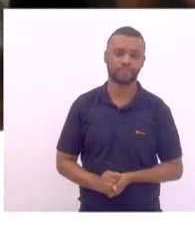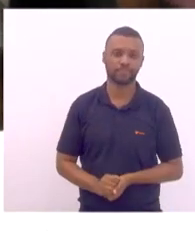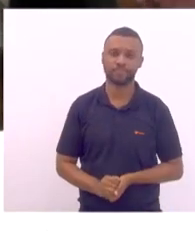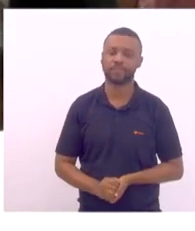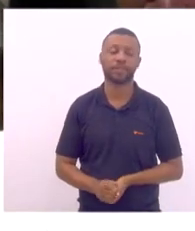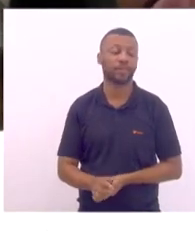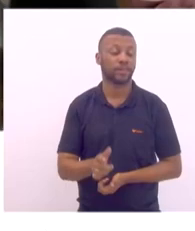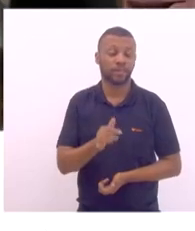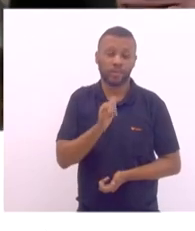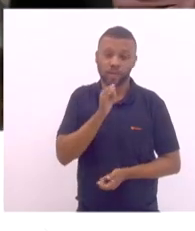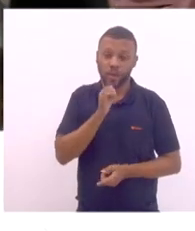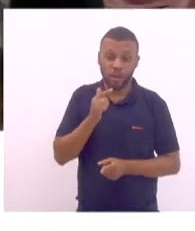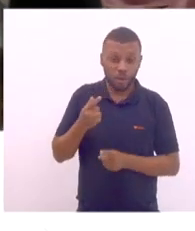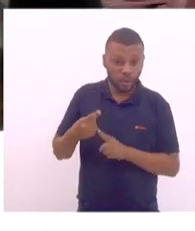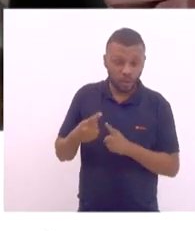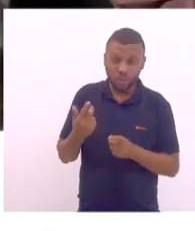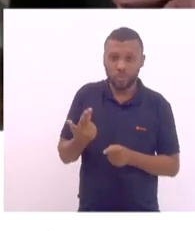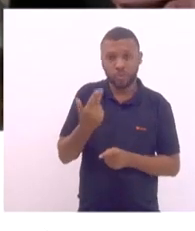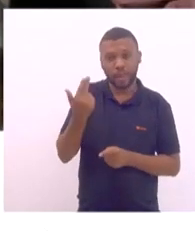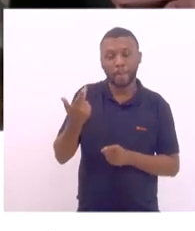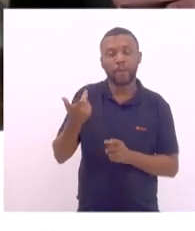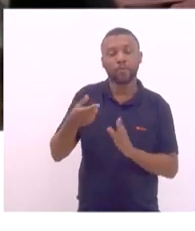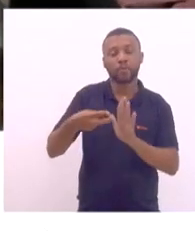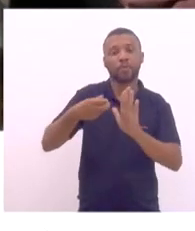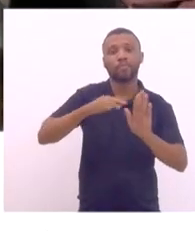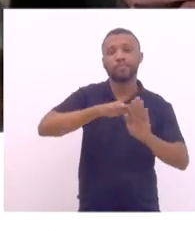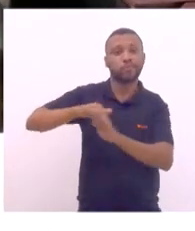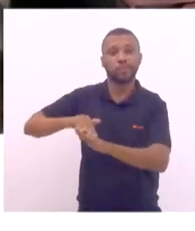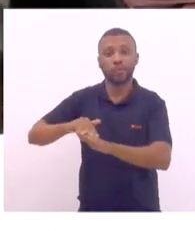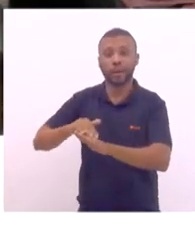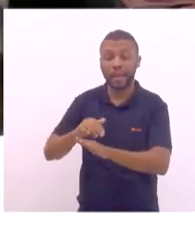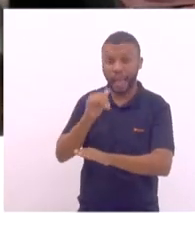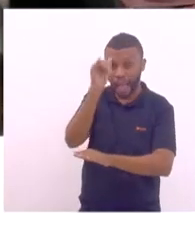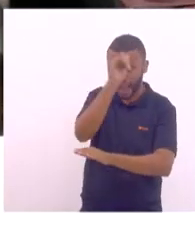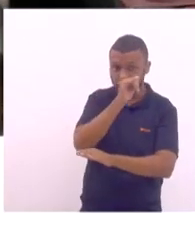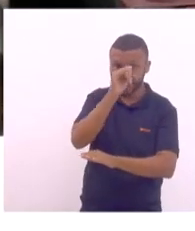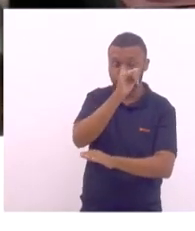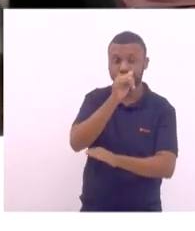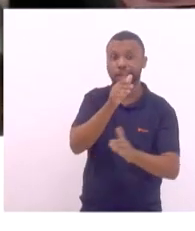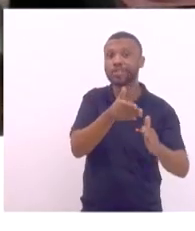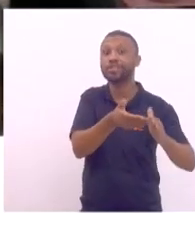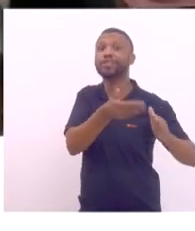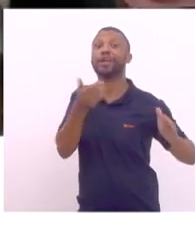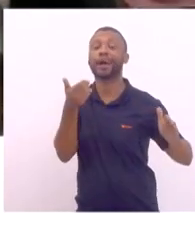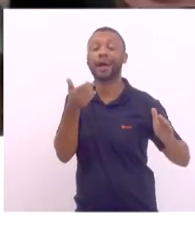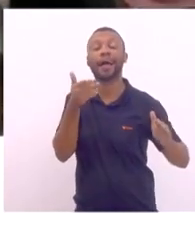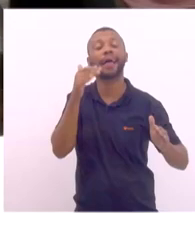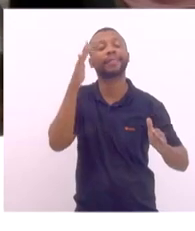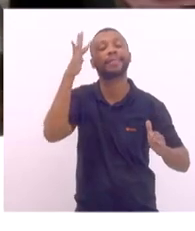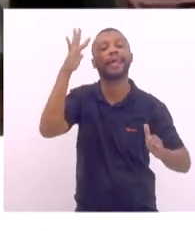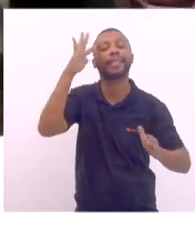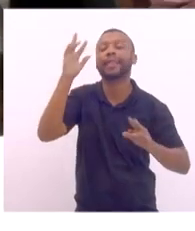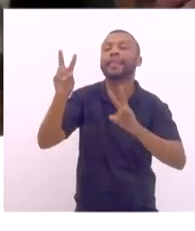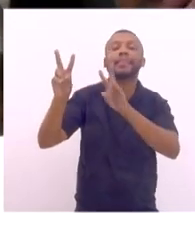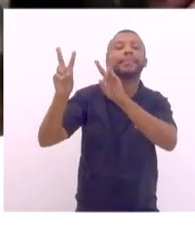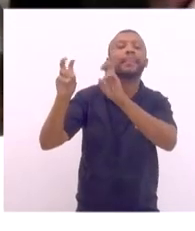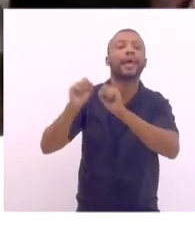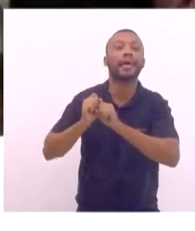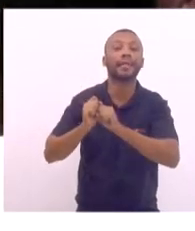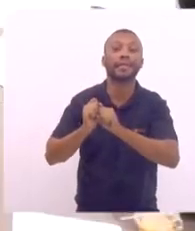derrubar e tirar a antiga, em tese, né? A não ser que o presidente concorde.